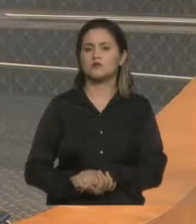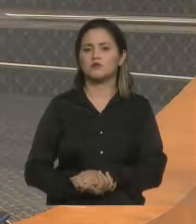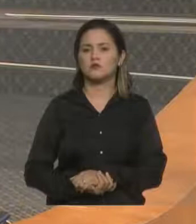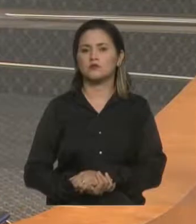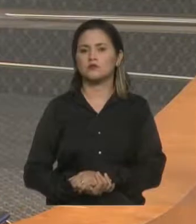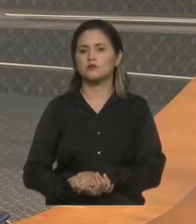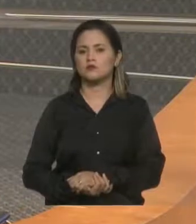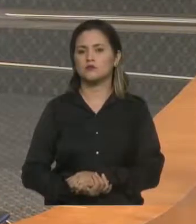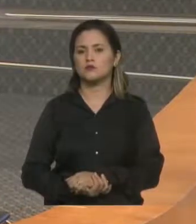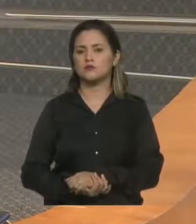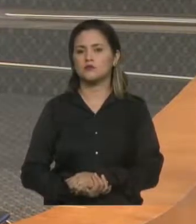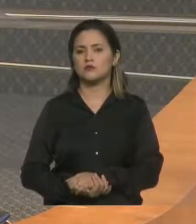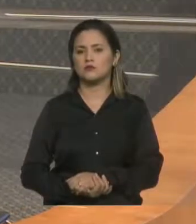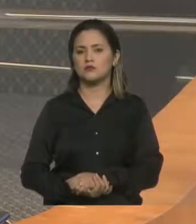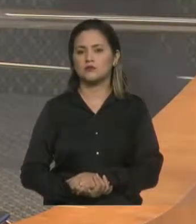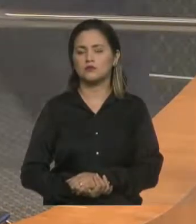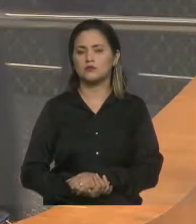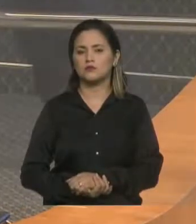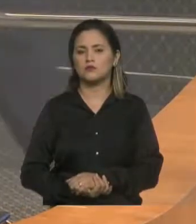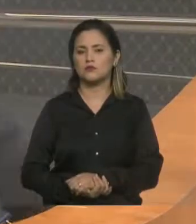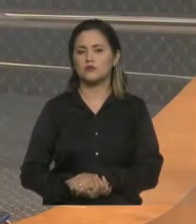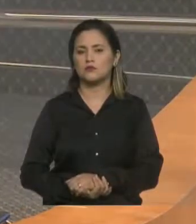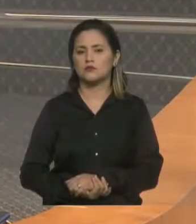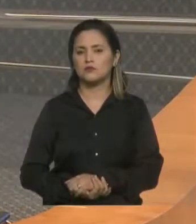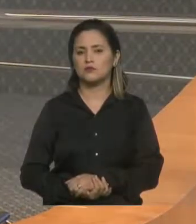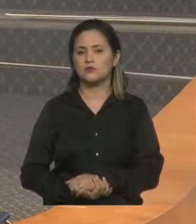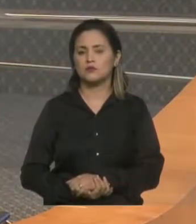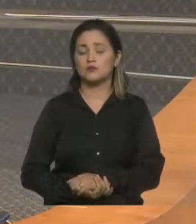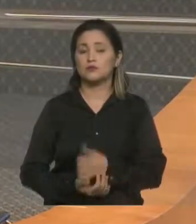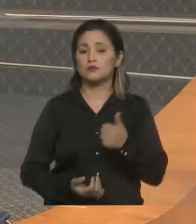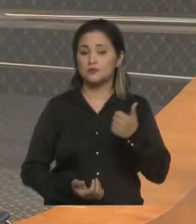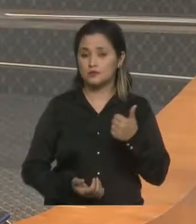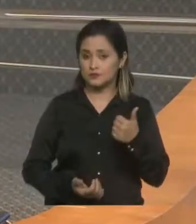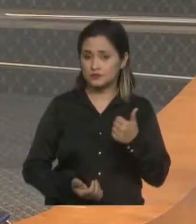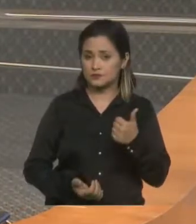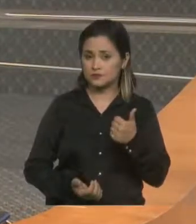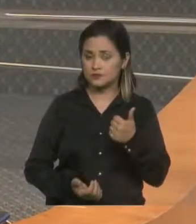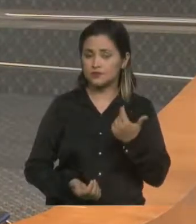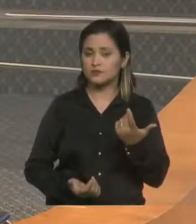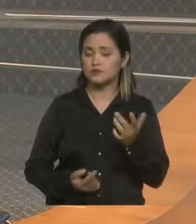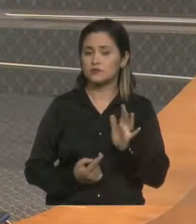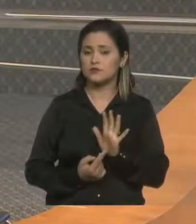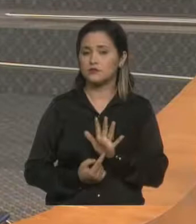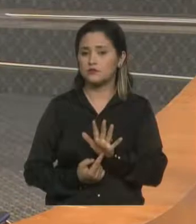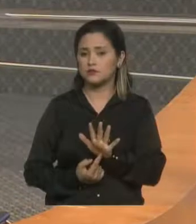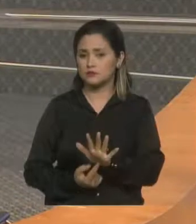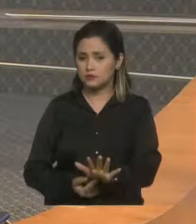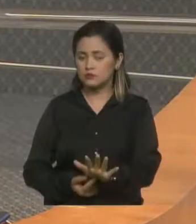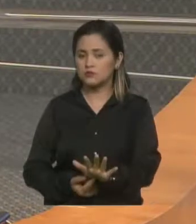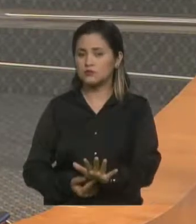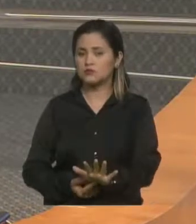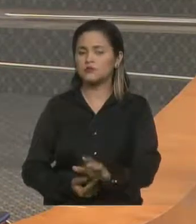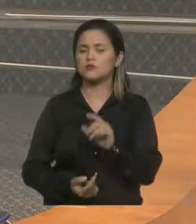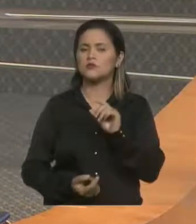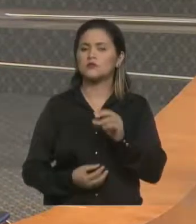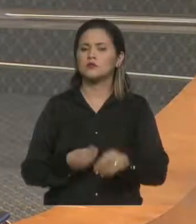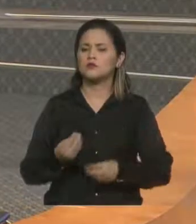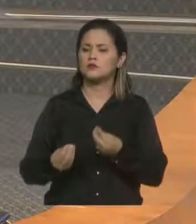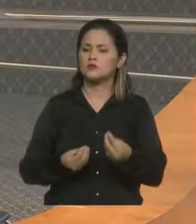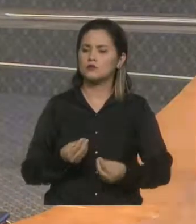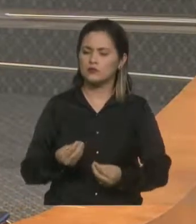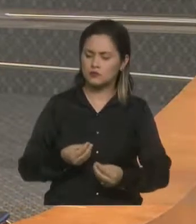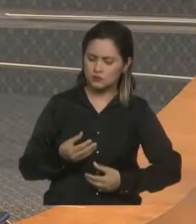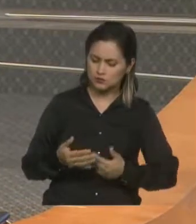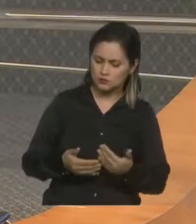mostrar a via crucis que essa legislação do Fundo Estadual de Combate ao Câncer apresentou aqui nesta casa, a qual ela foi